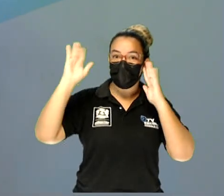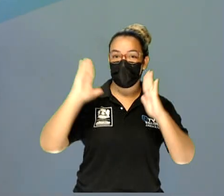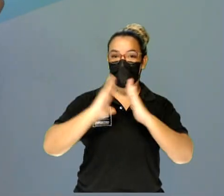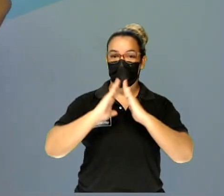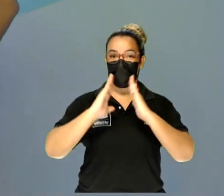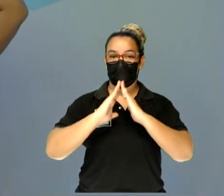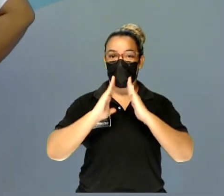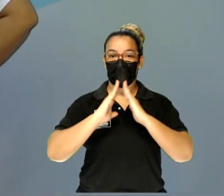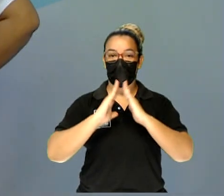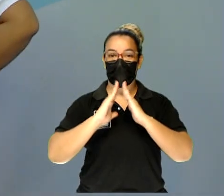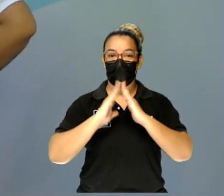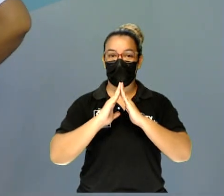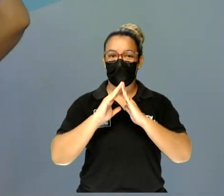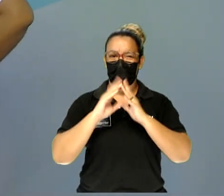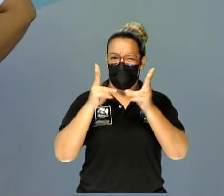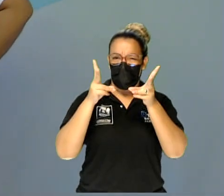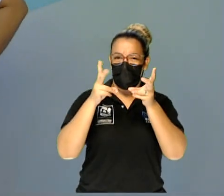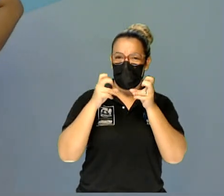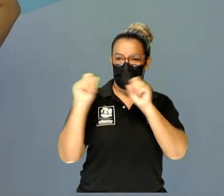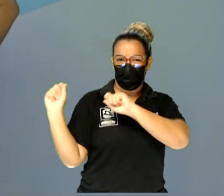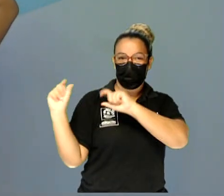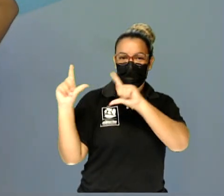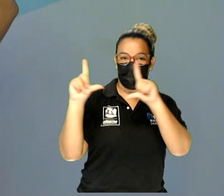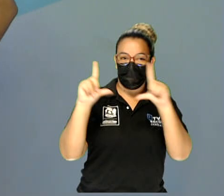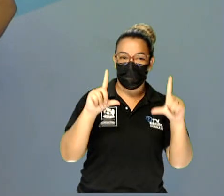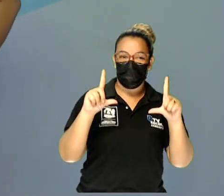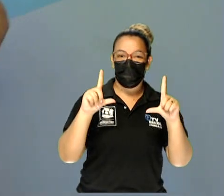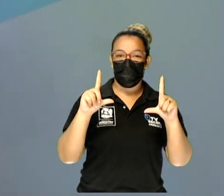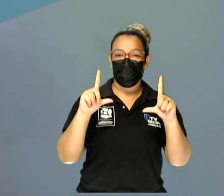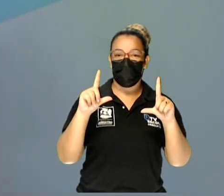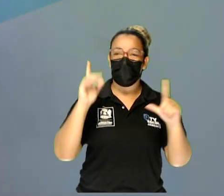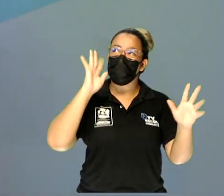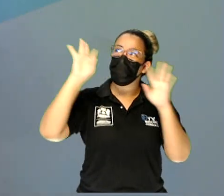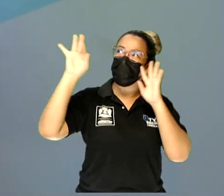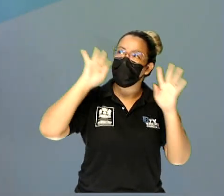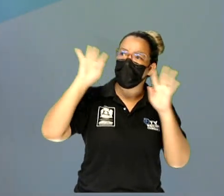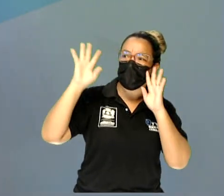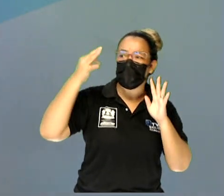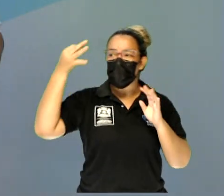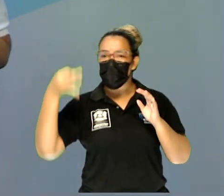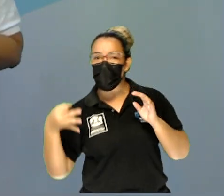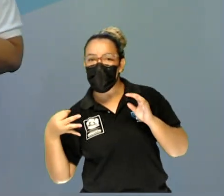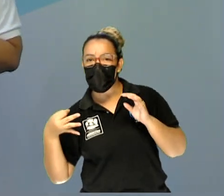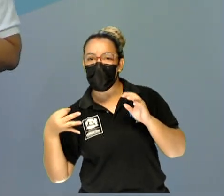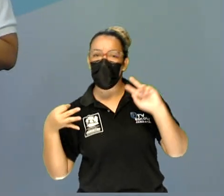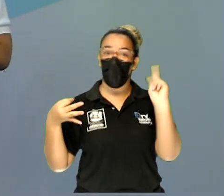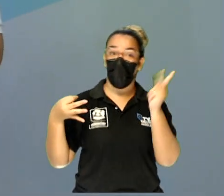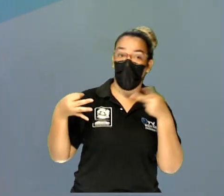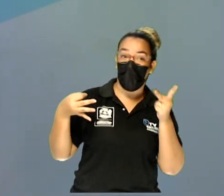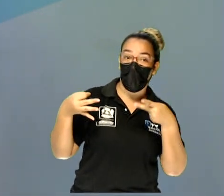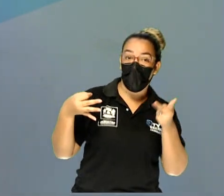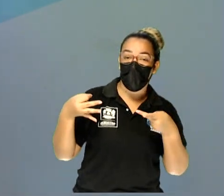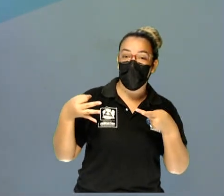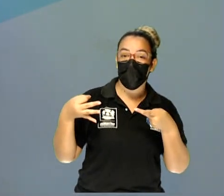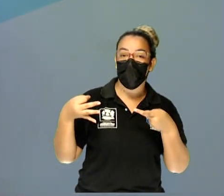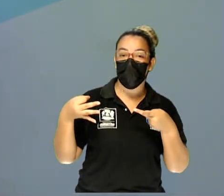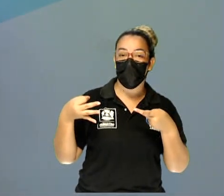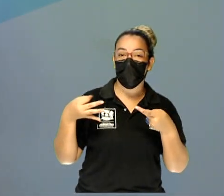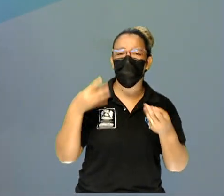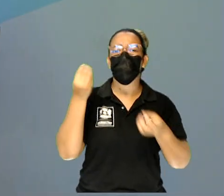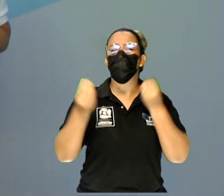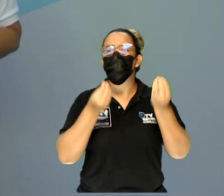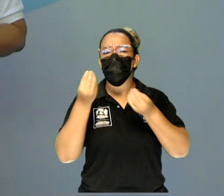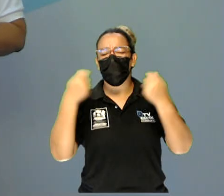casa, né? Olhem essa resolução de Lívia, pensem se Lívia realmente fez correto e como é que